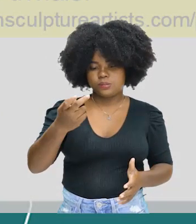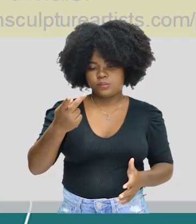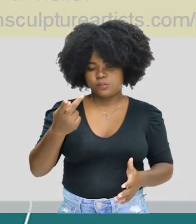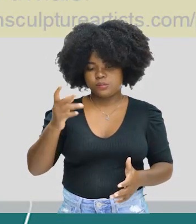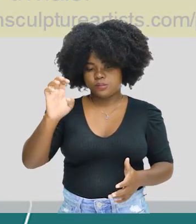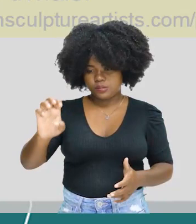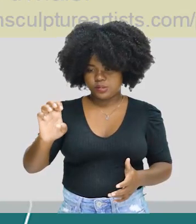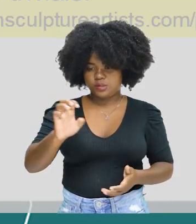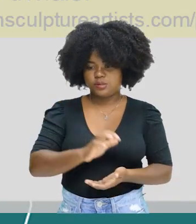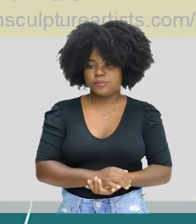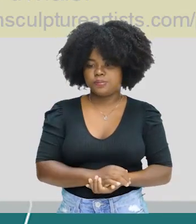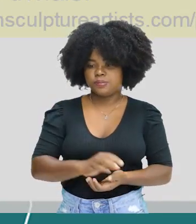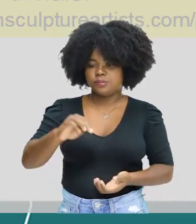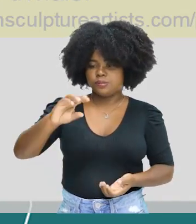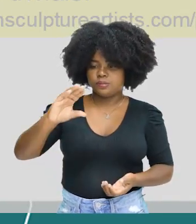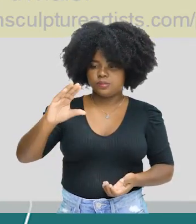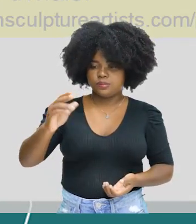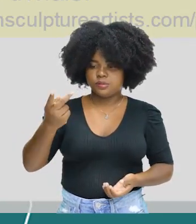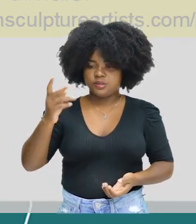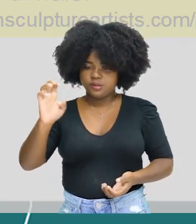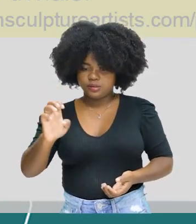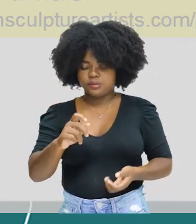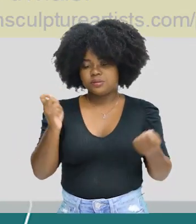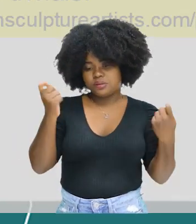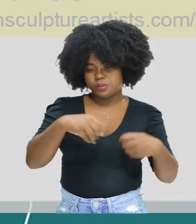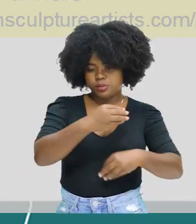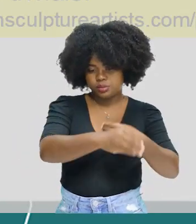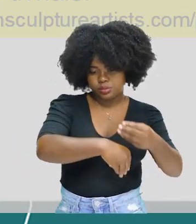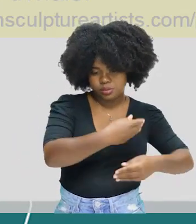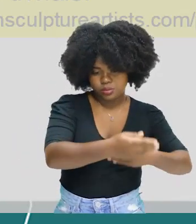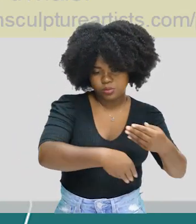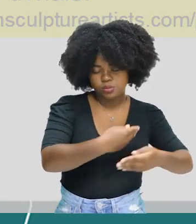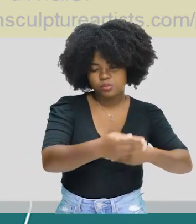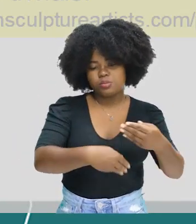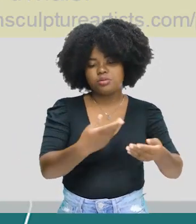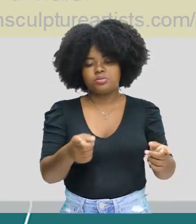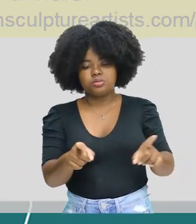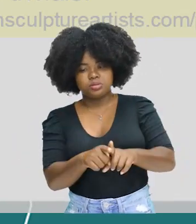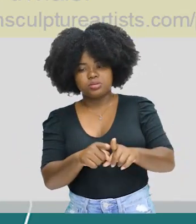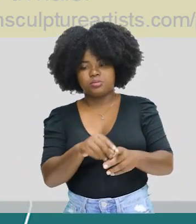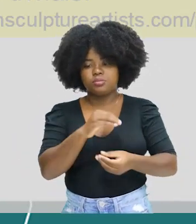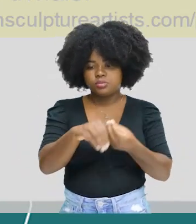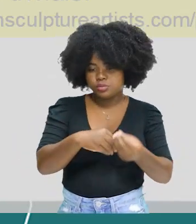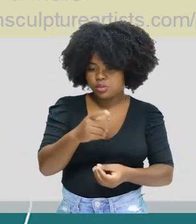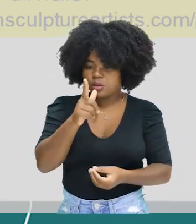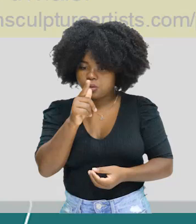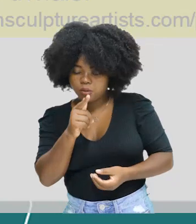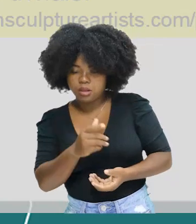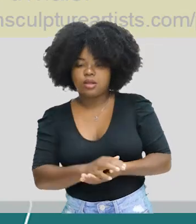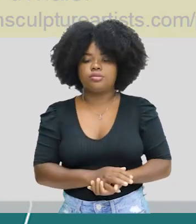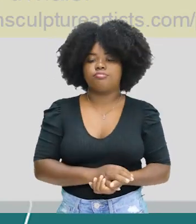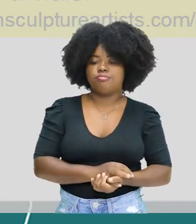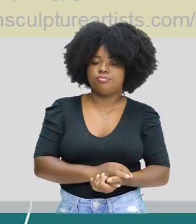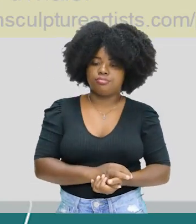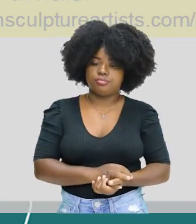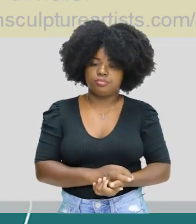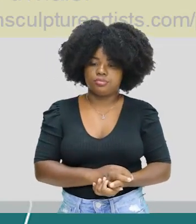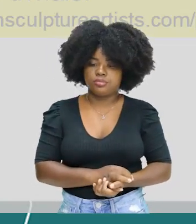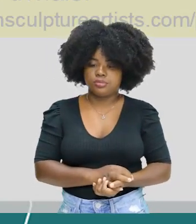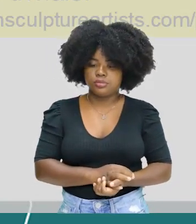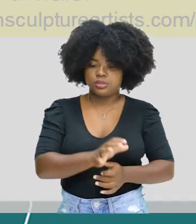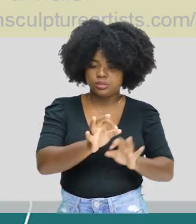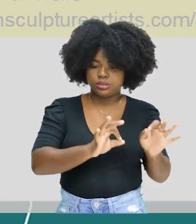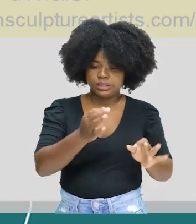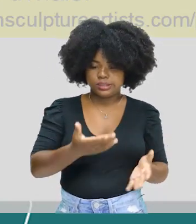e papel. Você pode utilizar papel higiênico, pode utilizar jornal, mistura com cola, mistura com água. Vejam as proporções corretas e